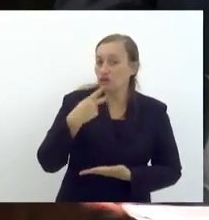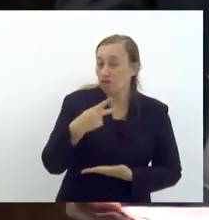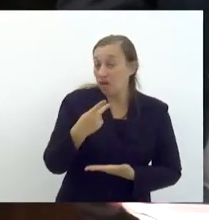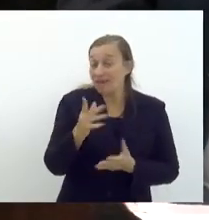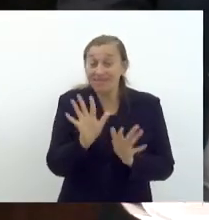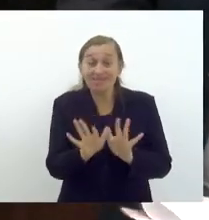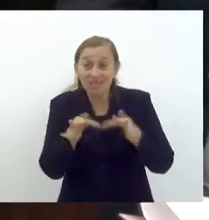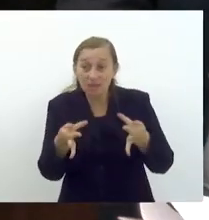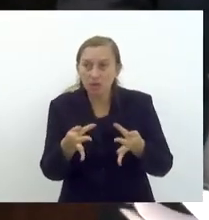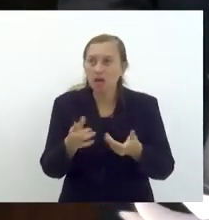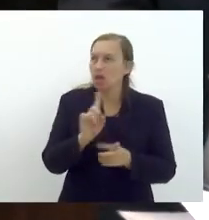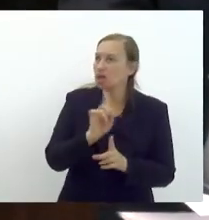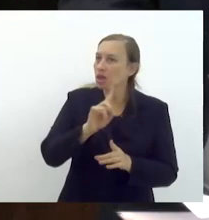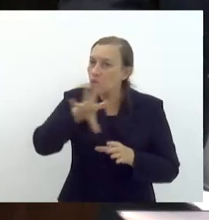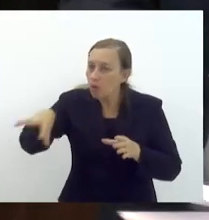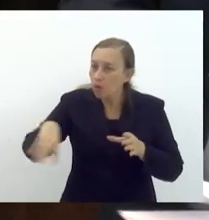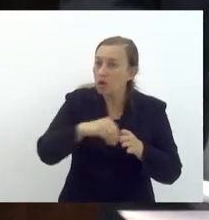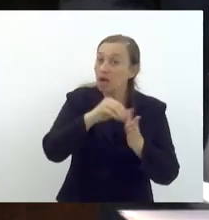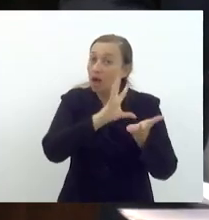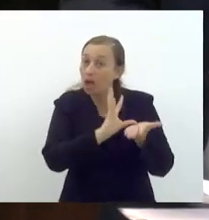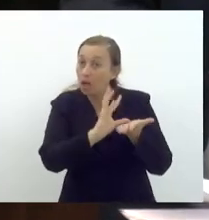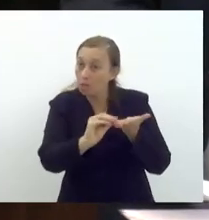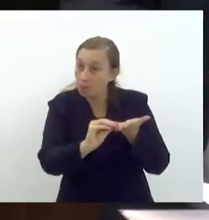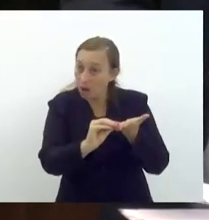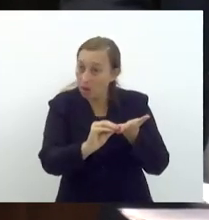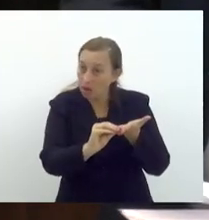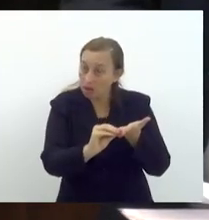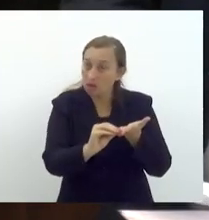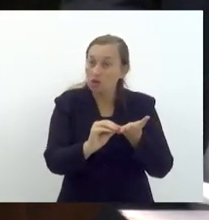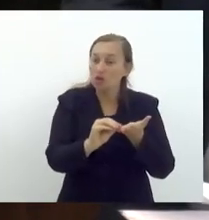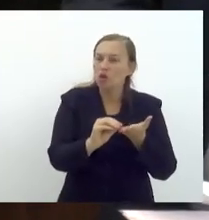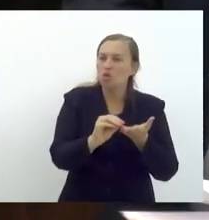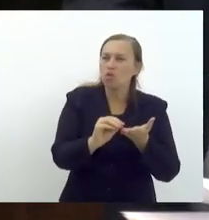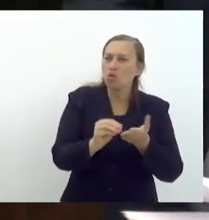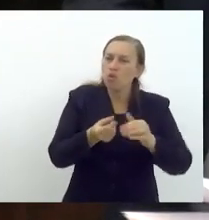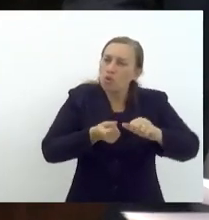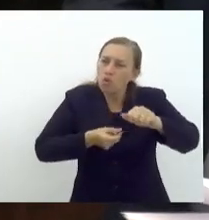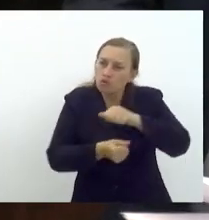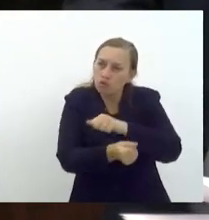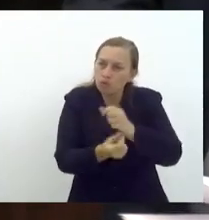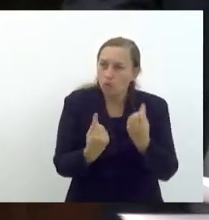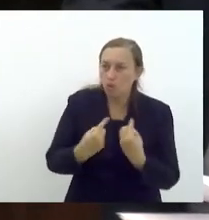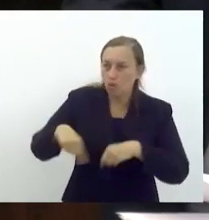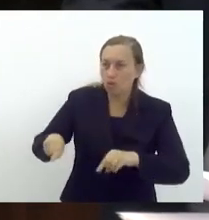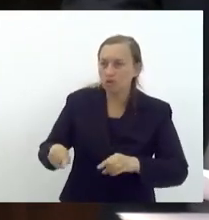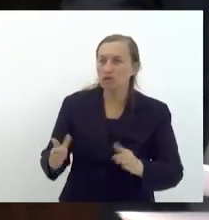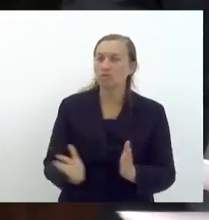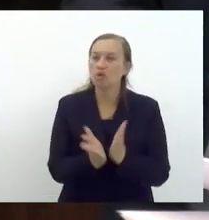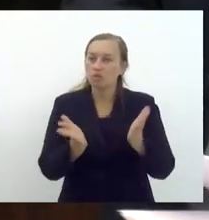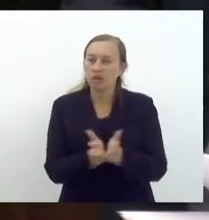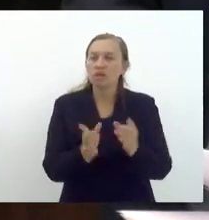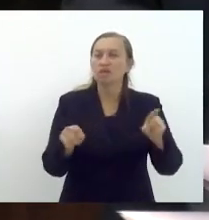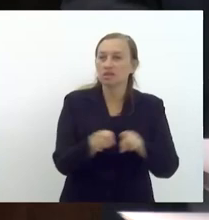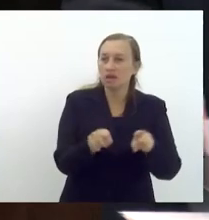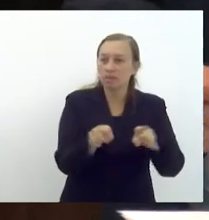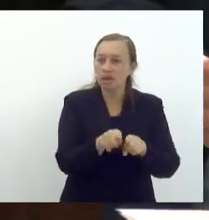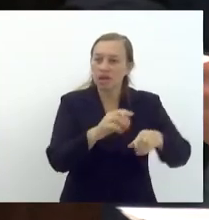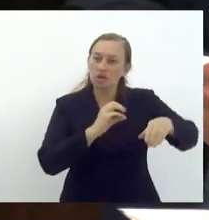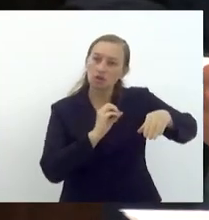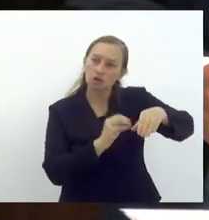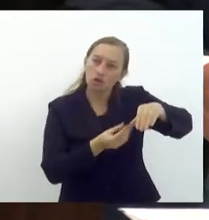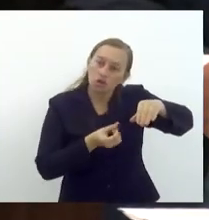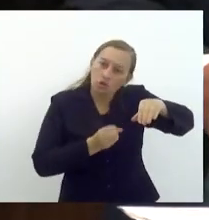é que a gente não coloque em Pauta o fundo de combate à pobreza e supera rio sem verificar que se todas essas